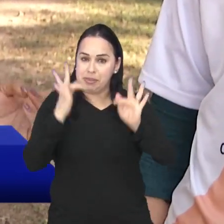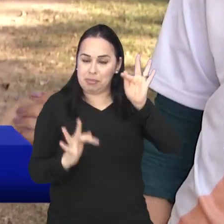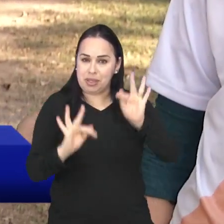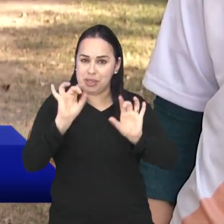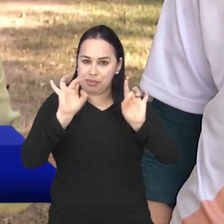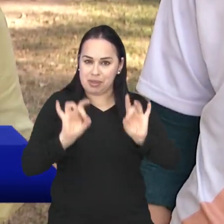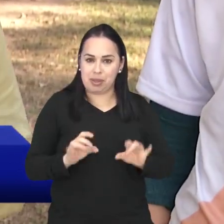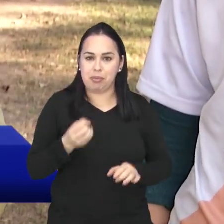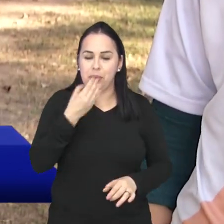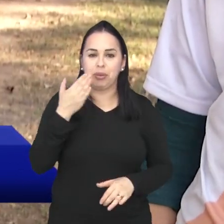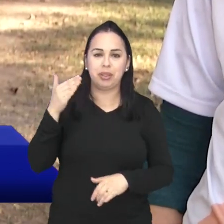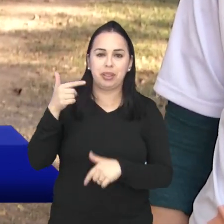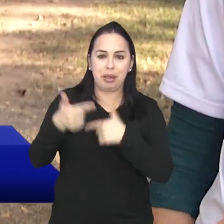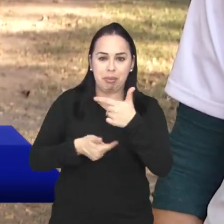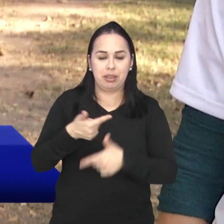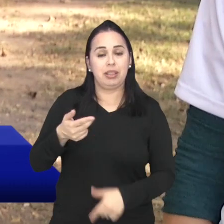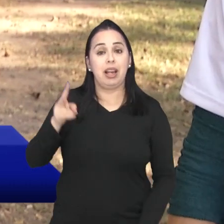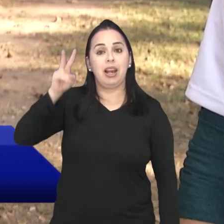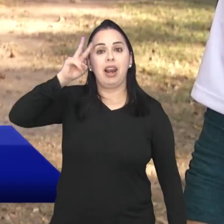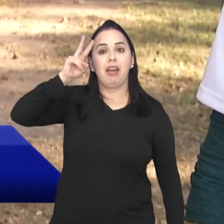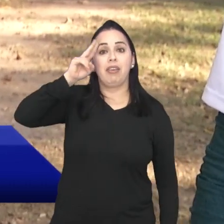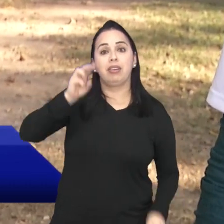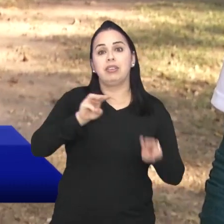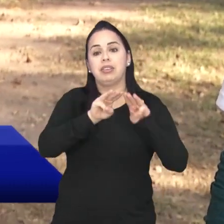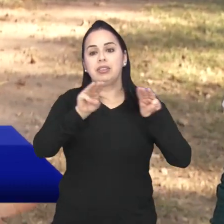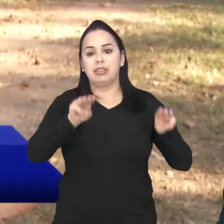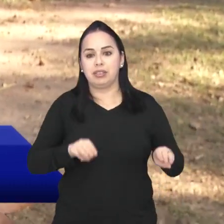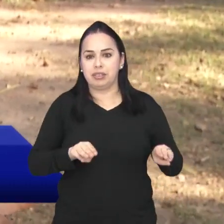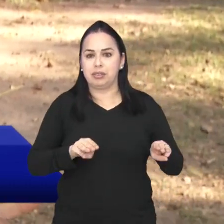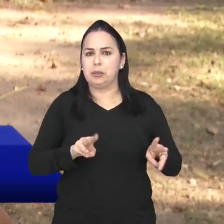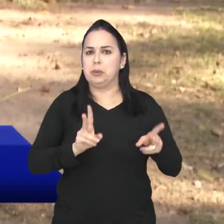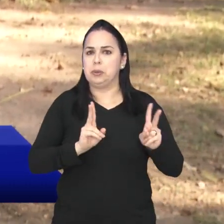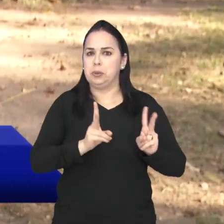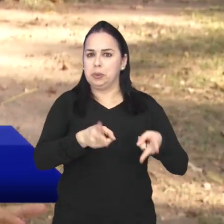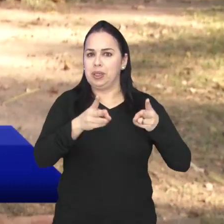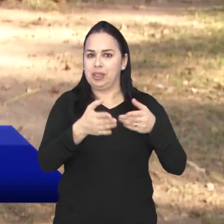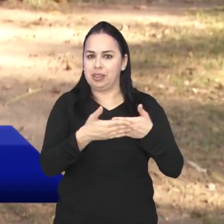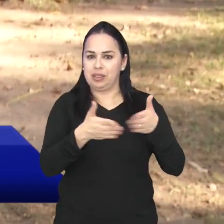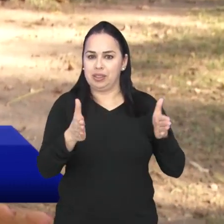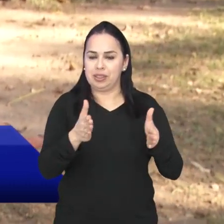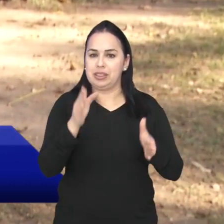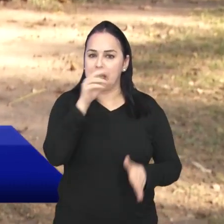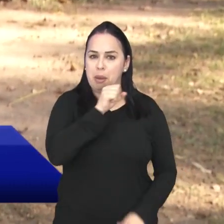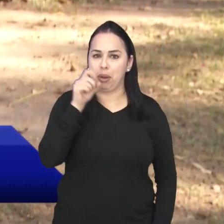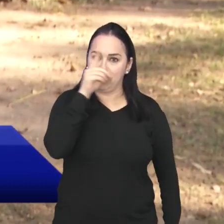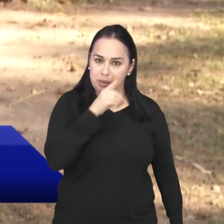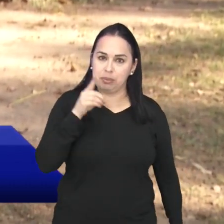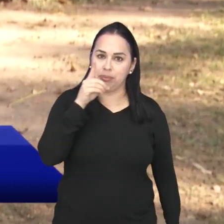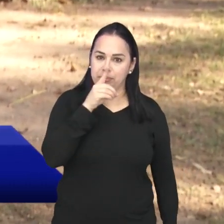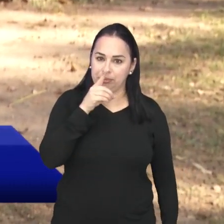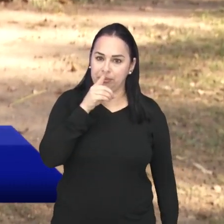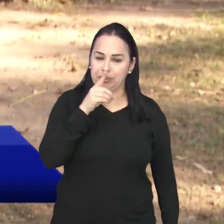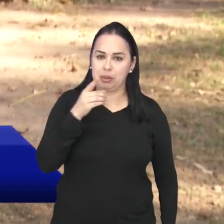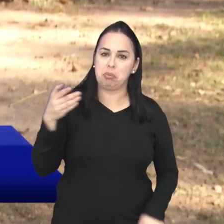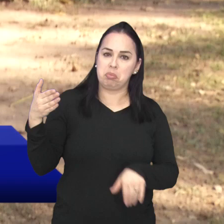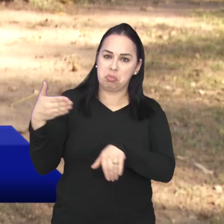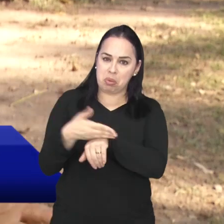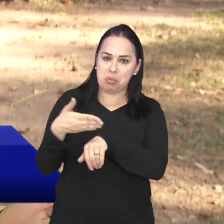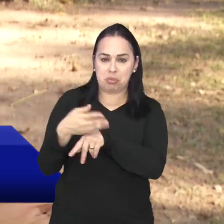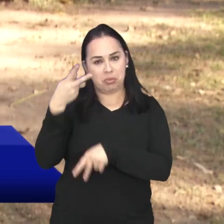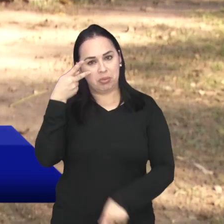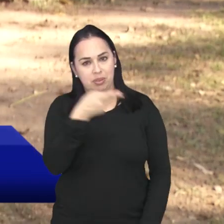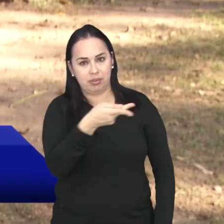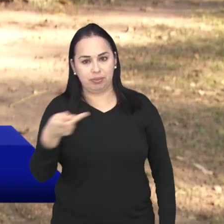para vocês. Bom trabalho. Lembrando só que o Museu do Folclore permanece aberto aos finais de semana para